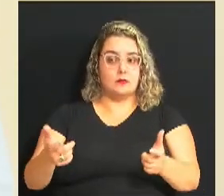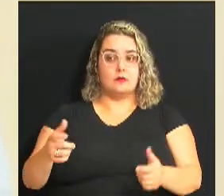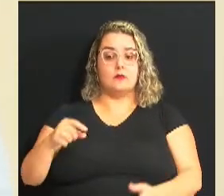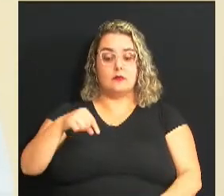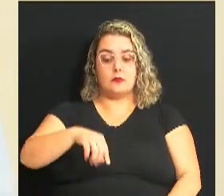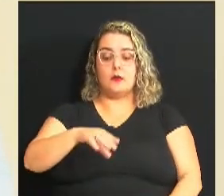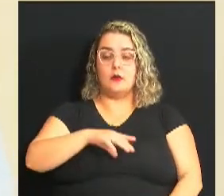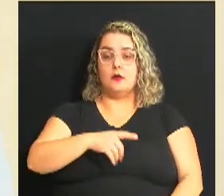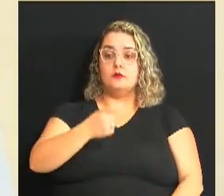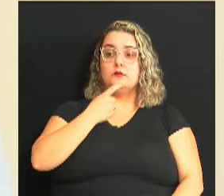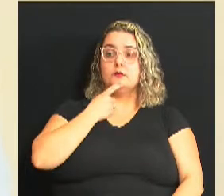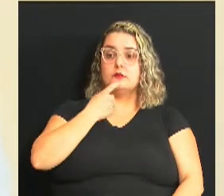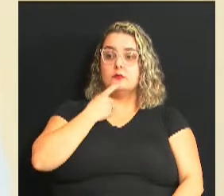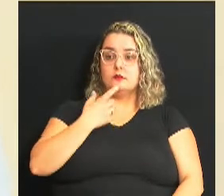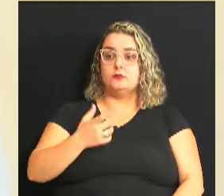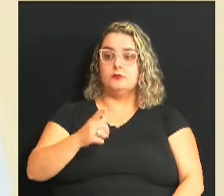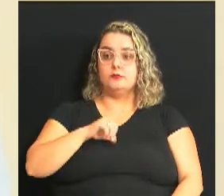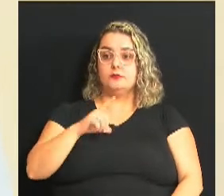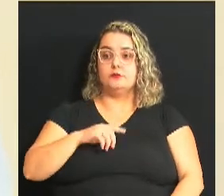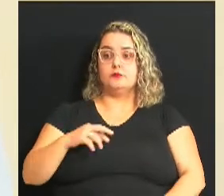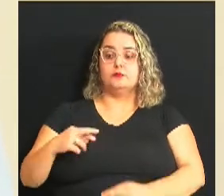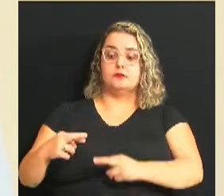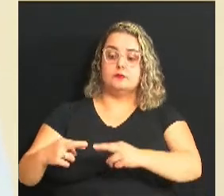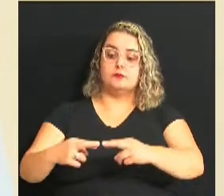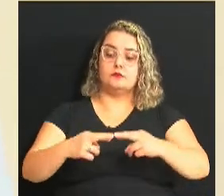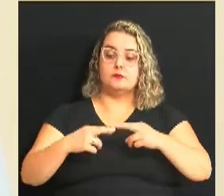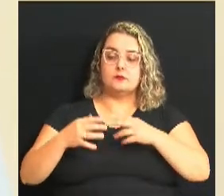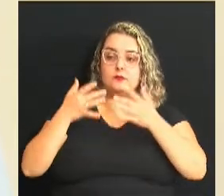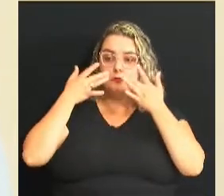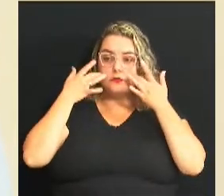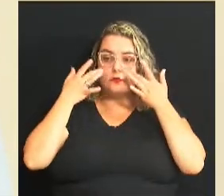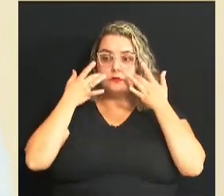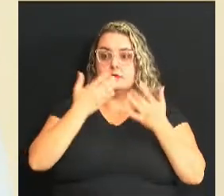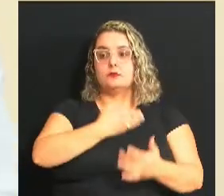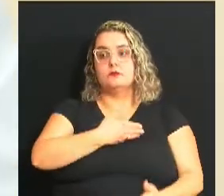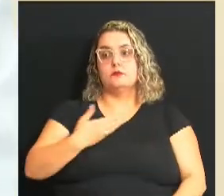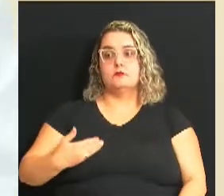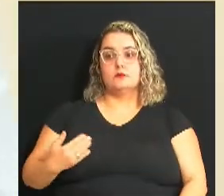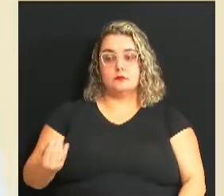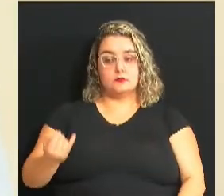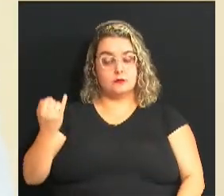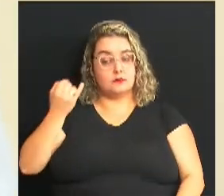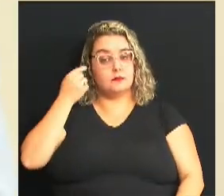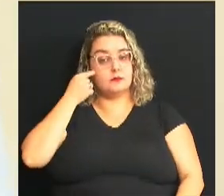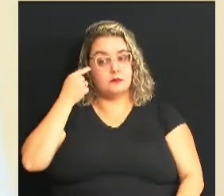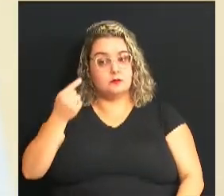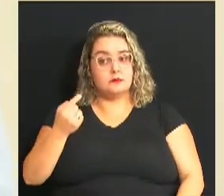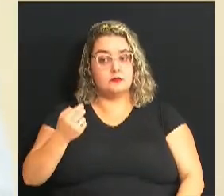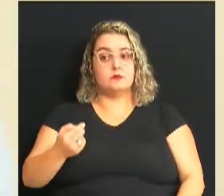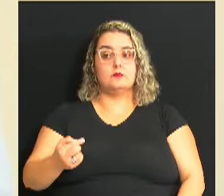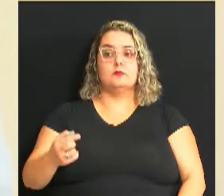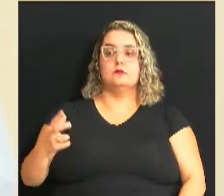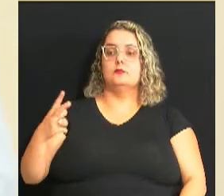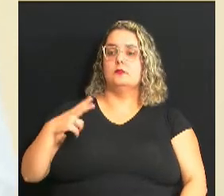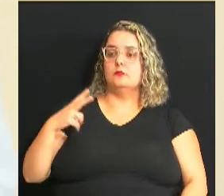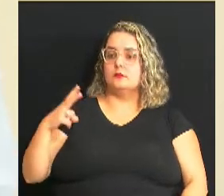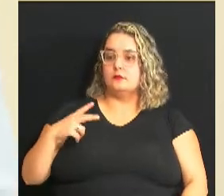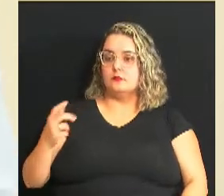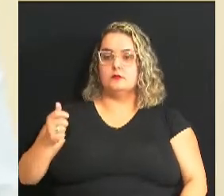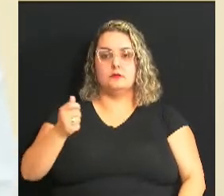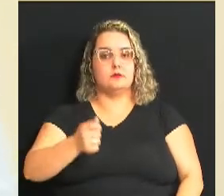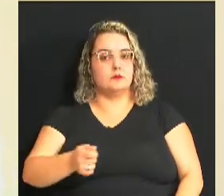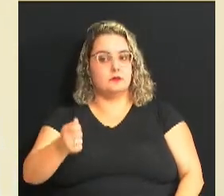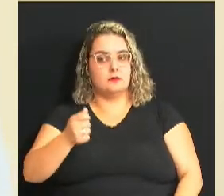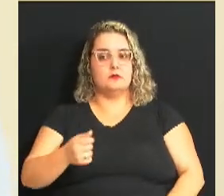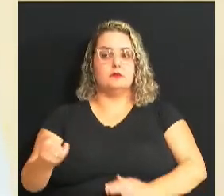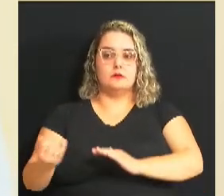gente tem uma rede de teatros públicos e também é importante notar uma rede de teatros privados, de associações, de